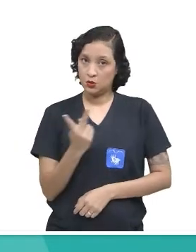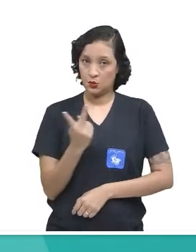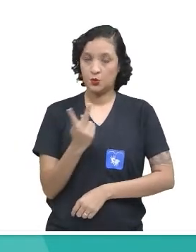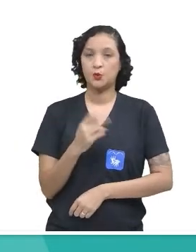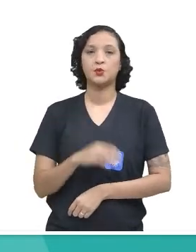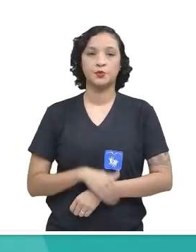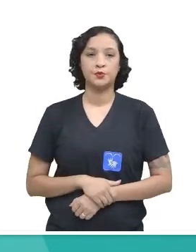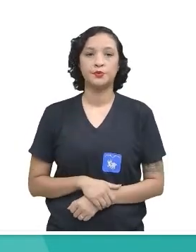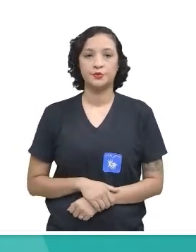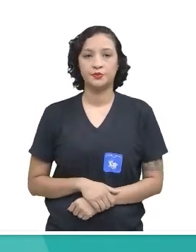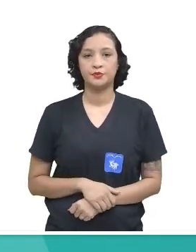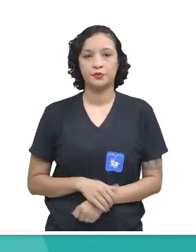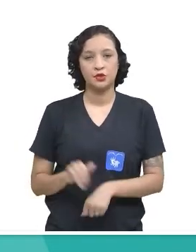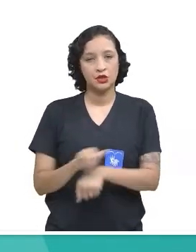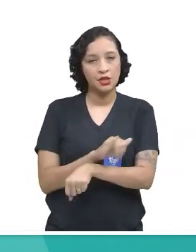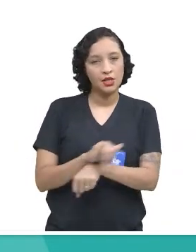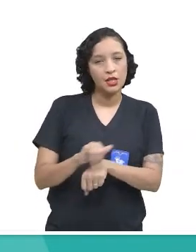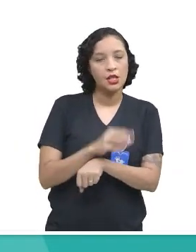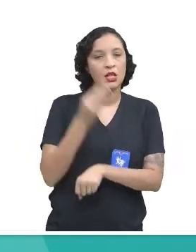frequência.